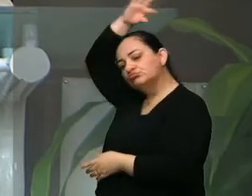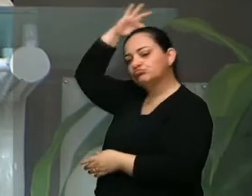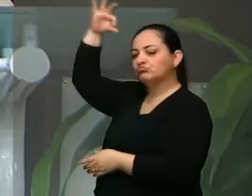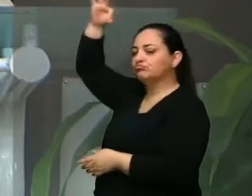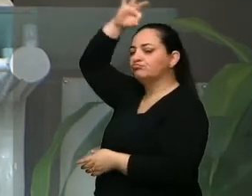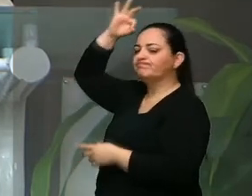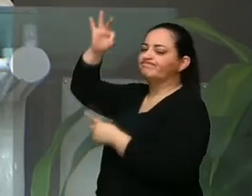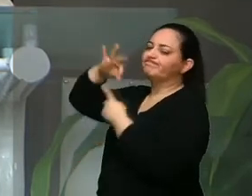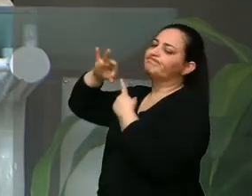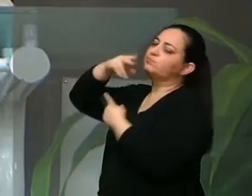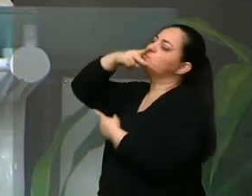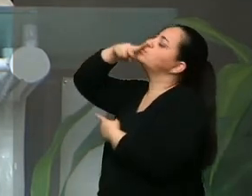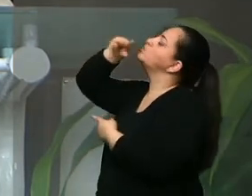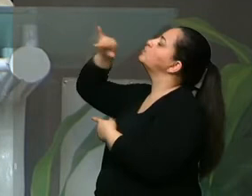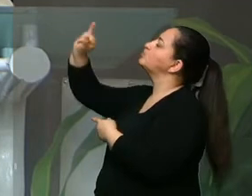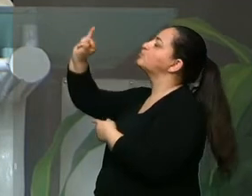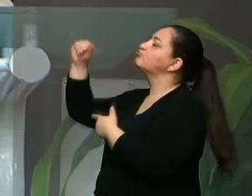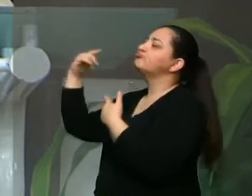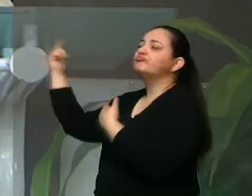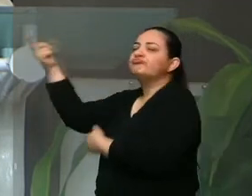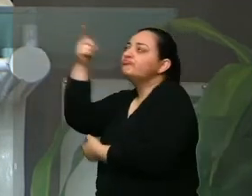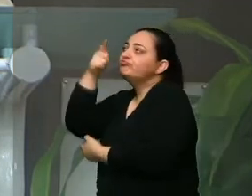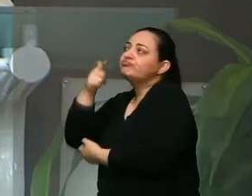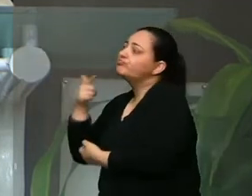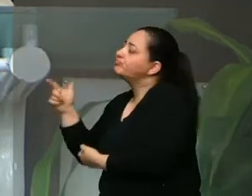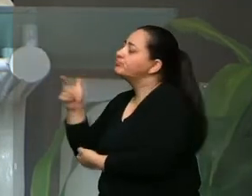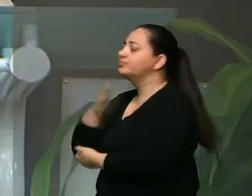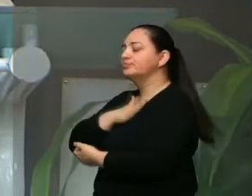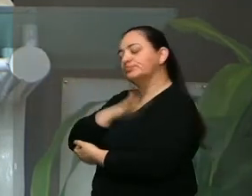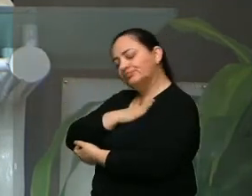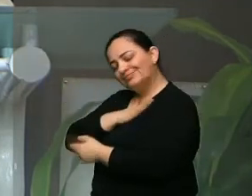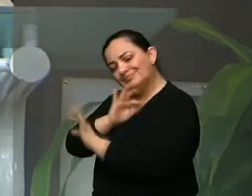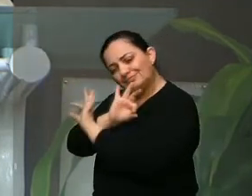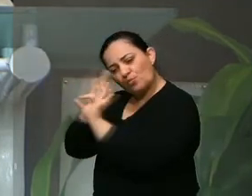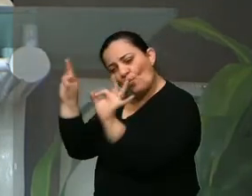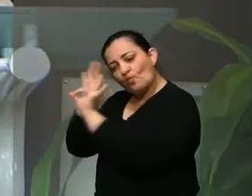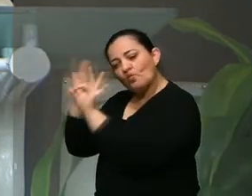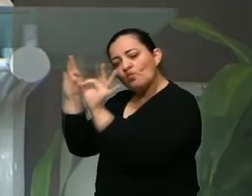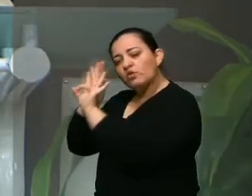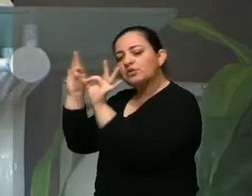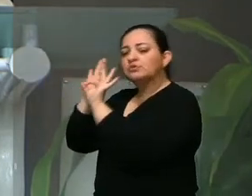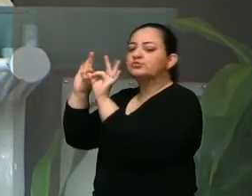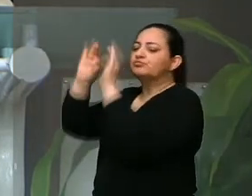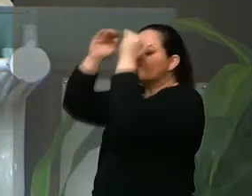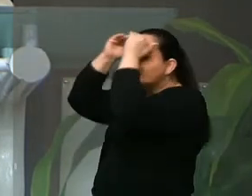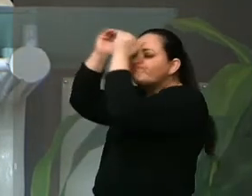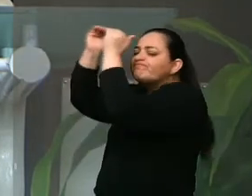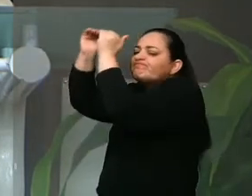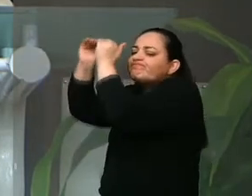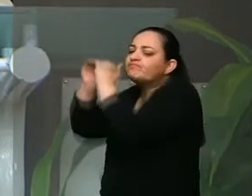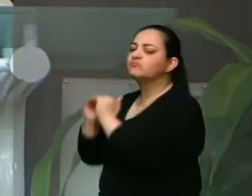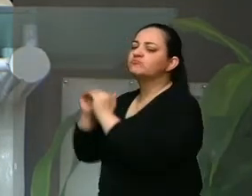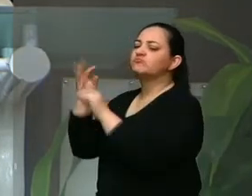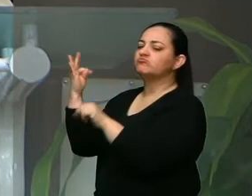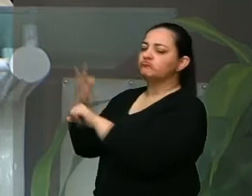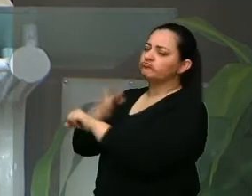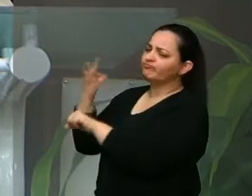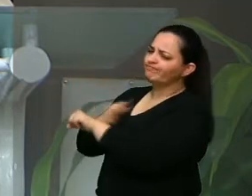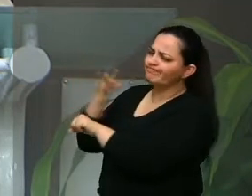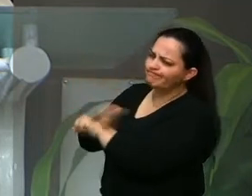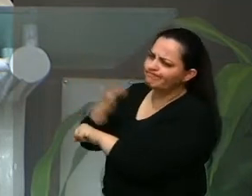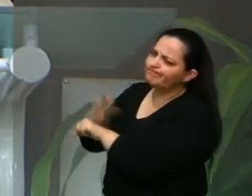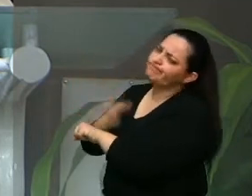pai que não haja em mim nem um espaço para desobediência para teimosia